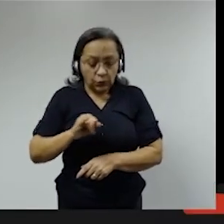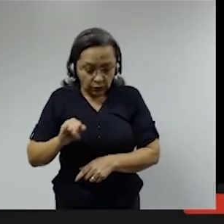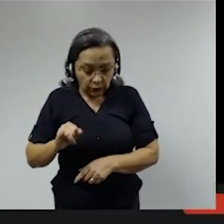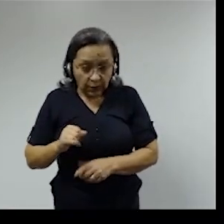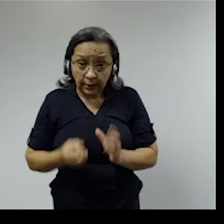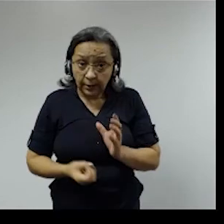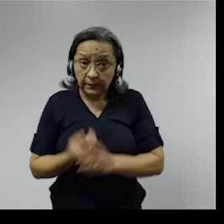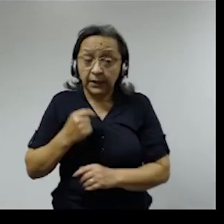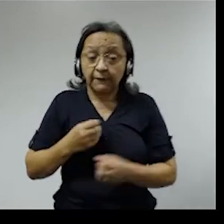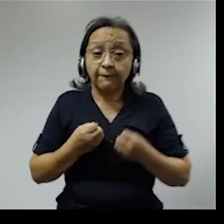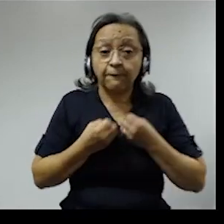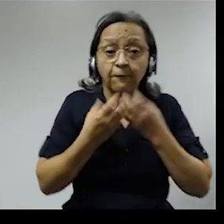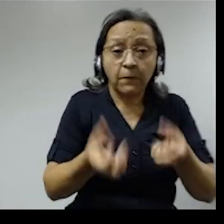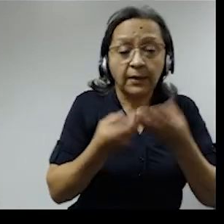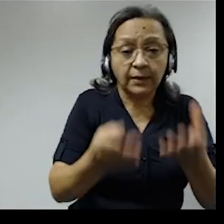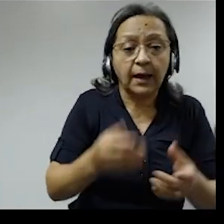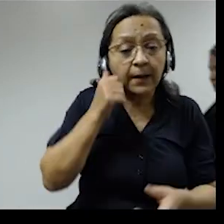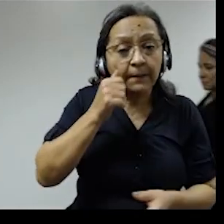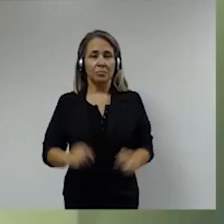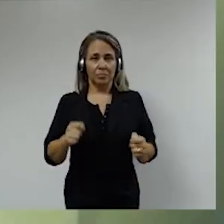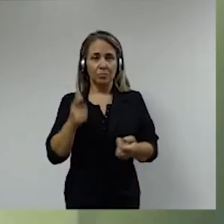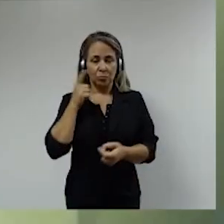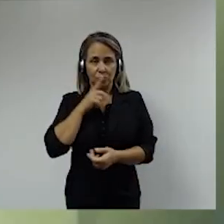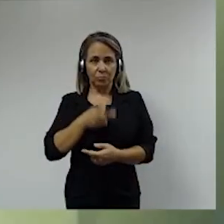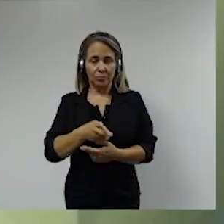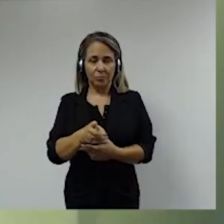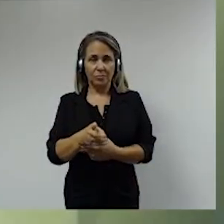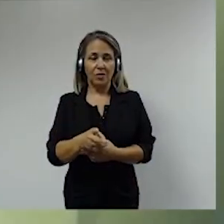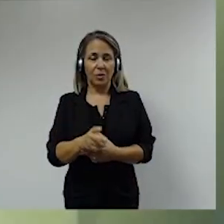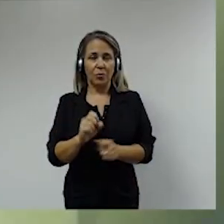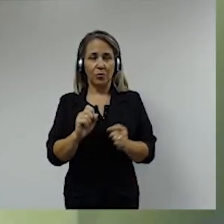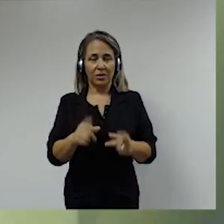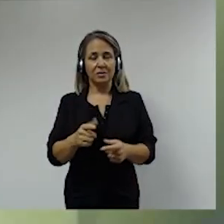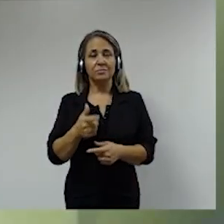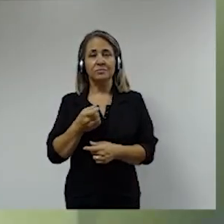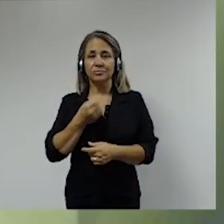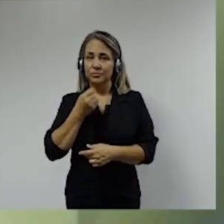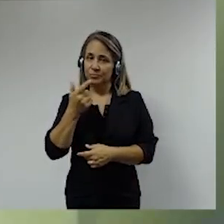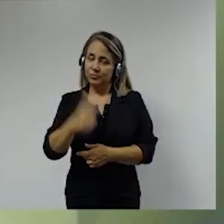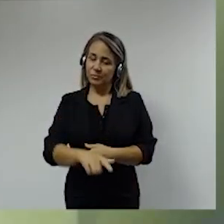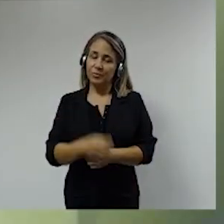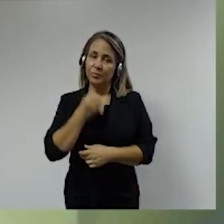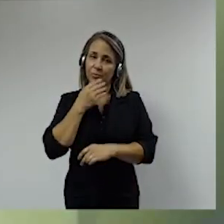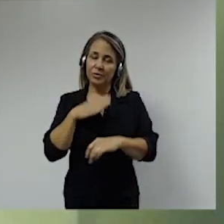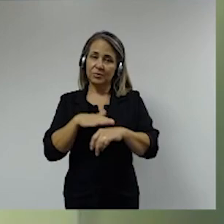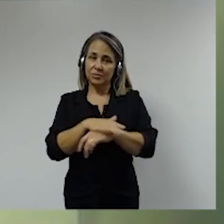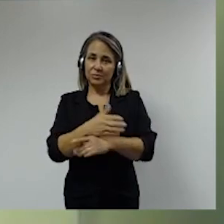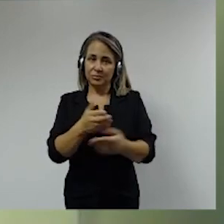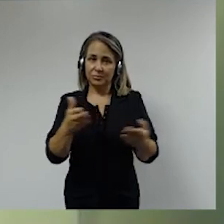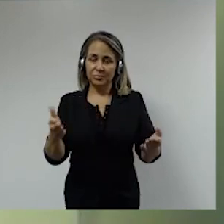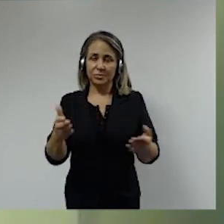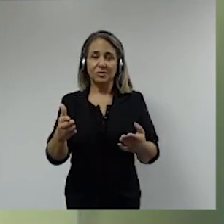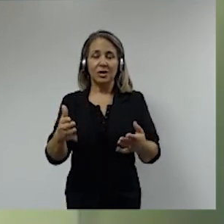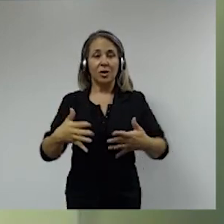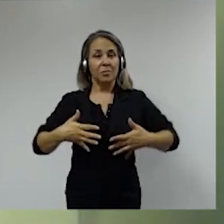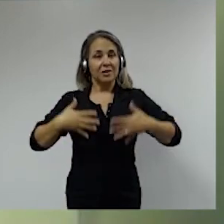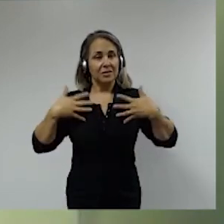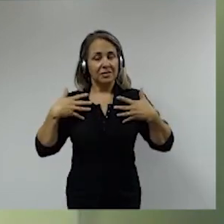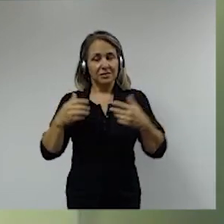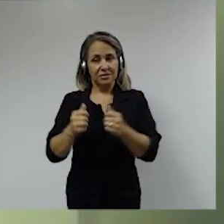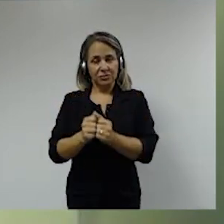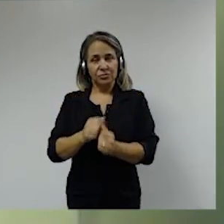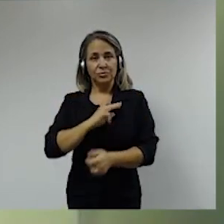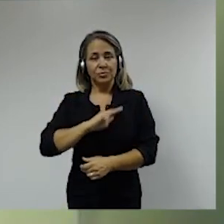a presença da mulher política. Bom, novamente, boa noite a todos e a todas. É um prazer estar aqui junto com o